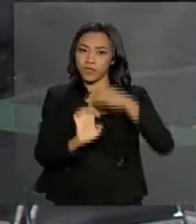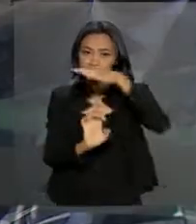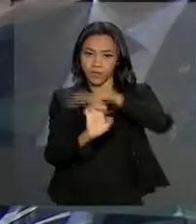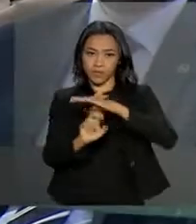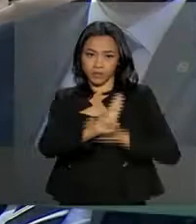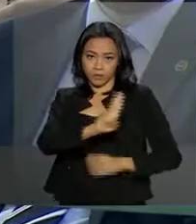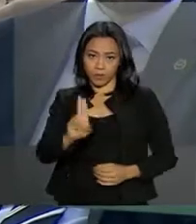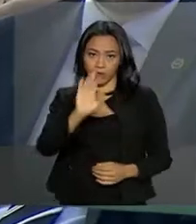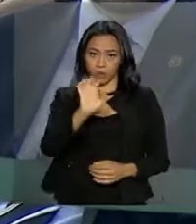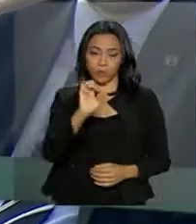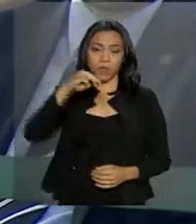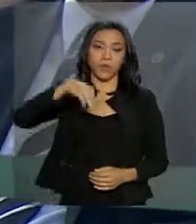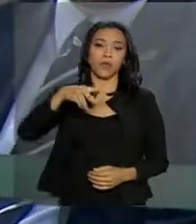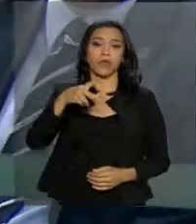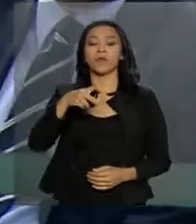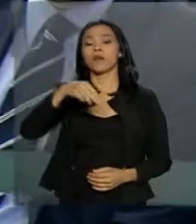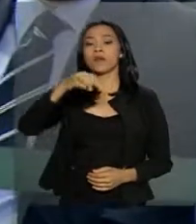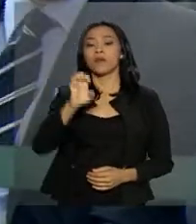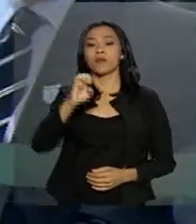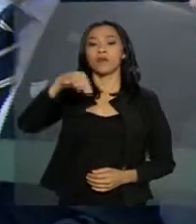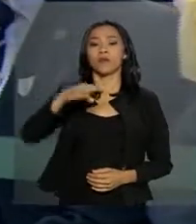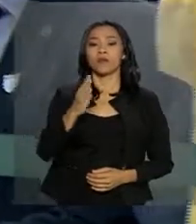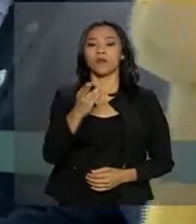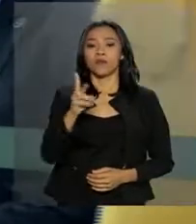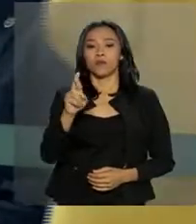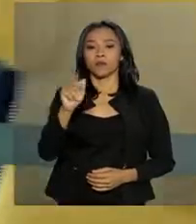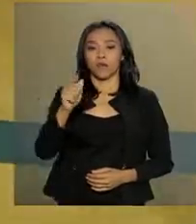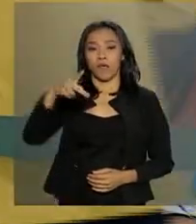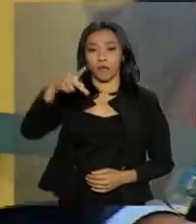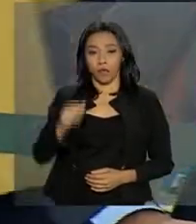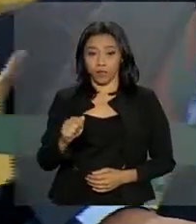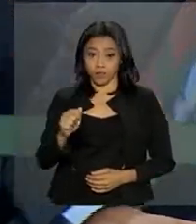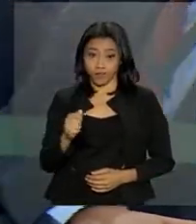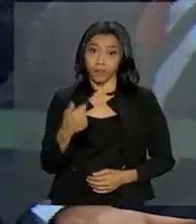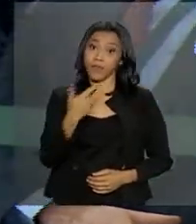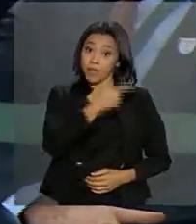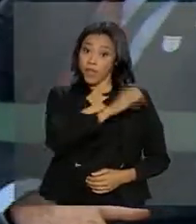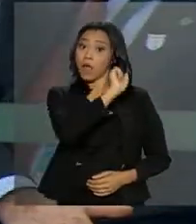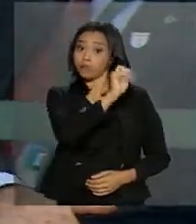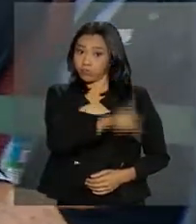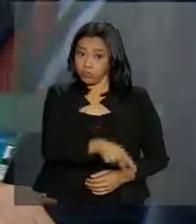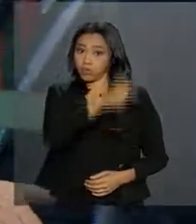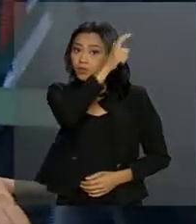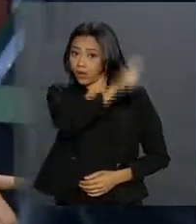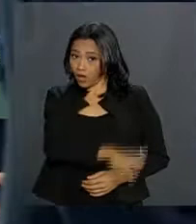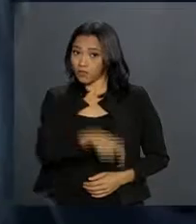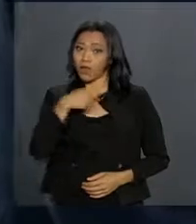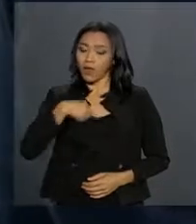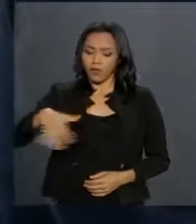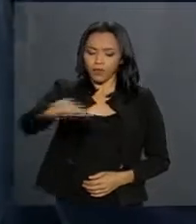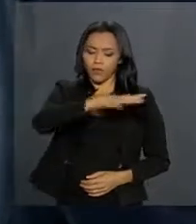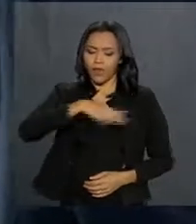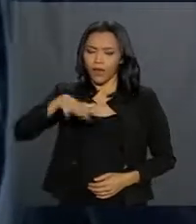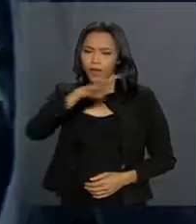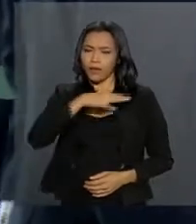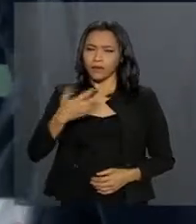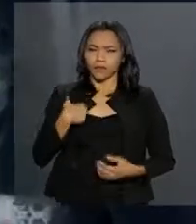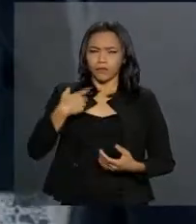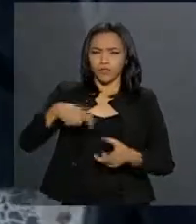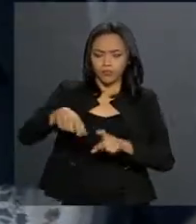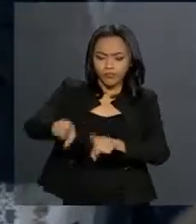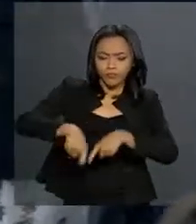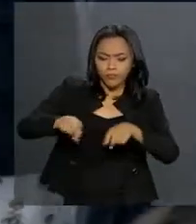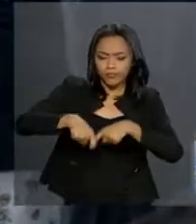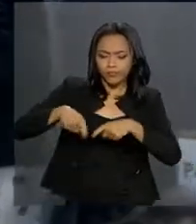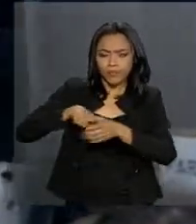brasileira de pesquisa agropecuária. O pesquisador aposentado é agrônomo, especialista em uma área da ciência que